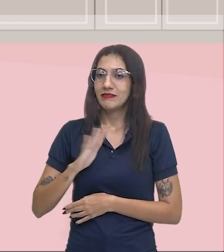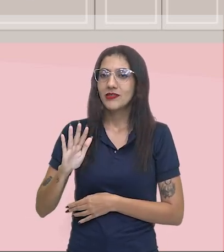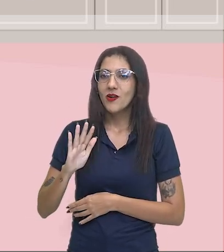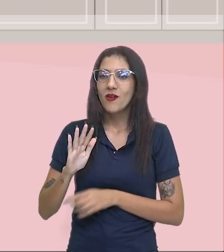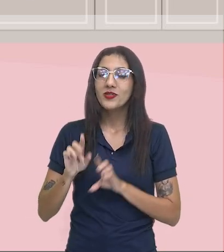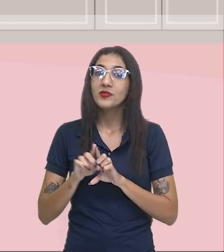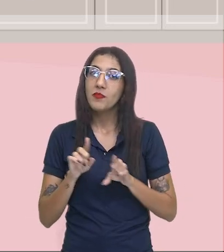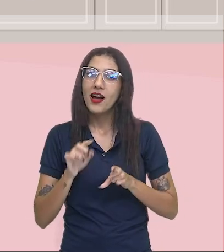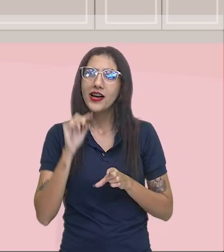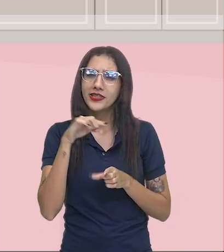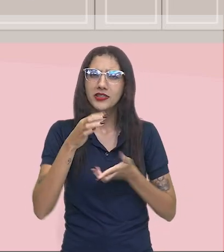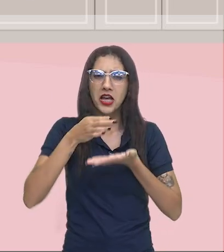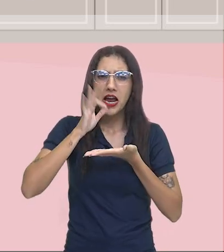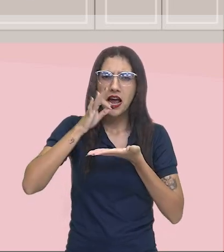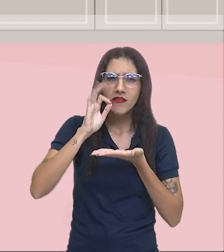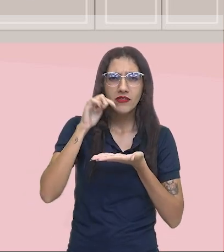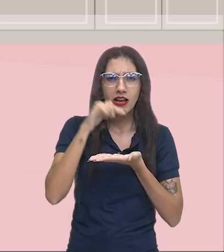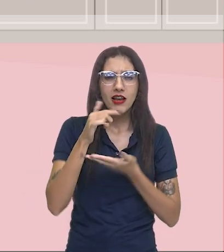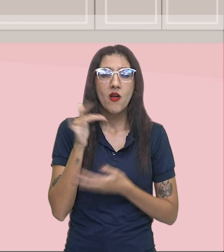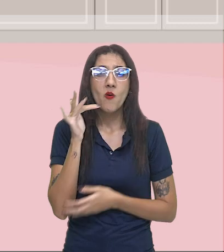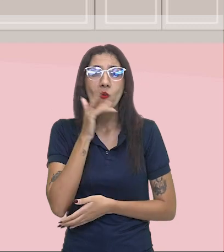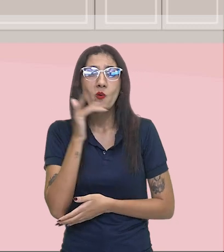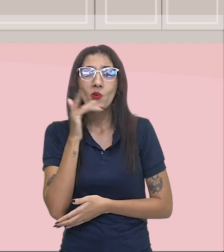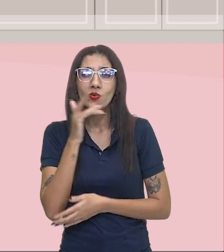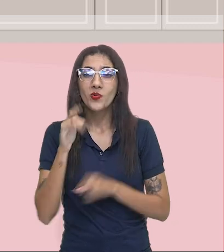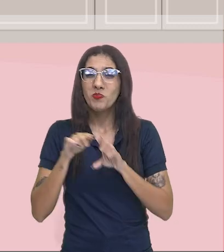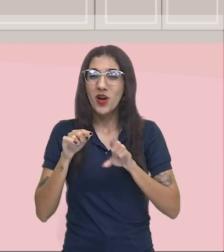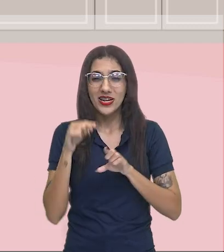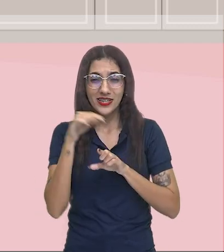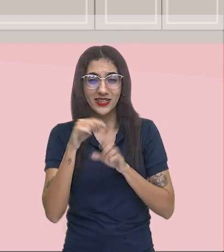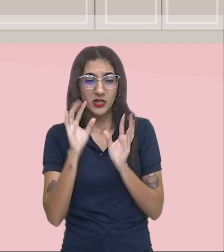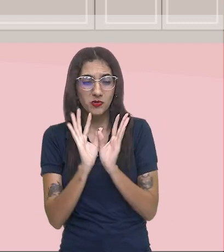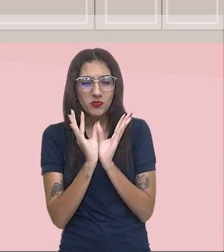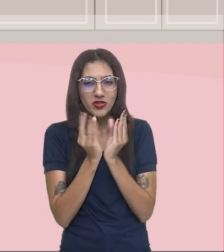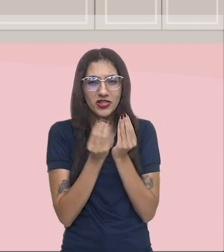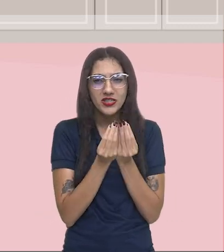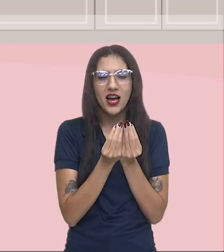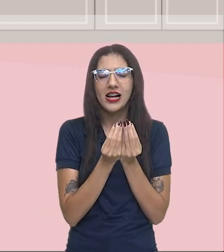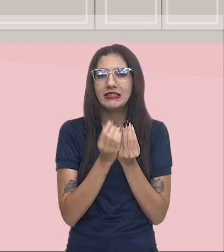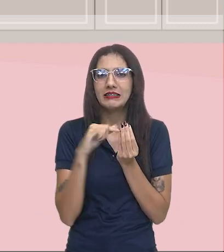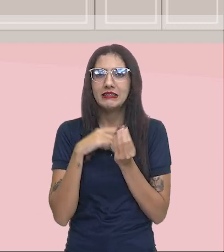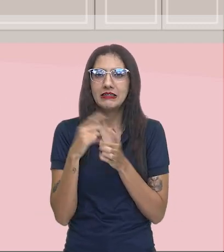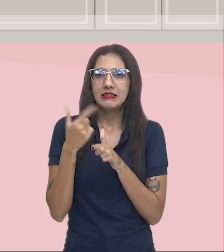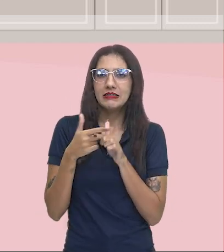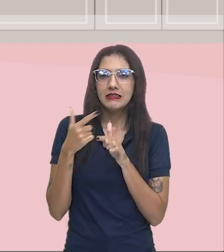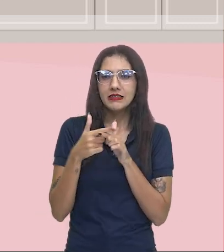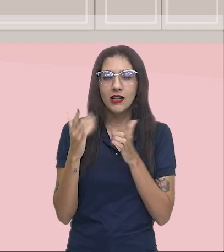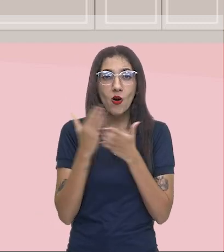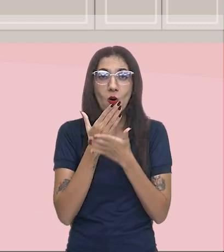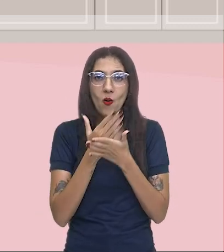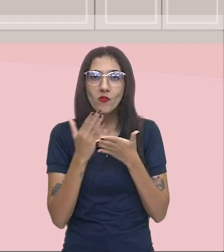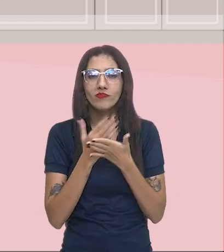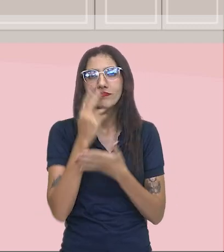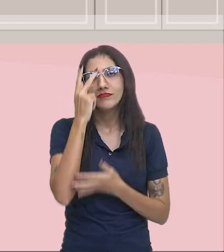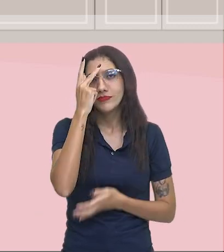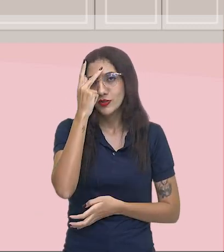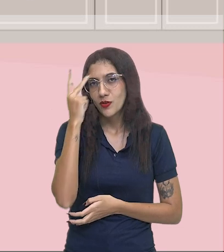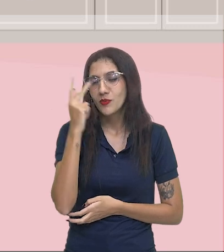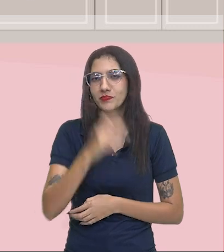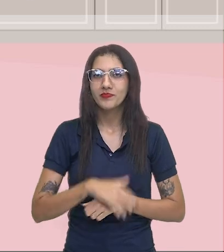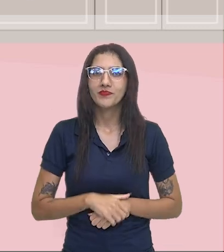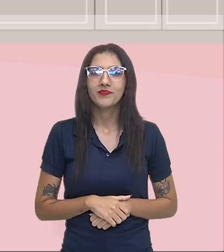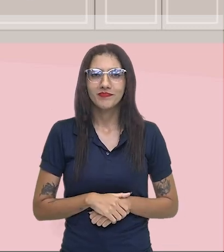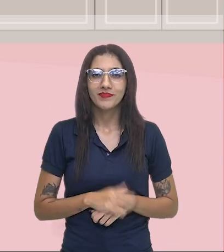muito gostoso, mas tem aí a cafeína que pode aí prejudicar algumas pessoas. É